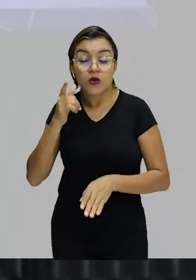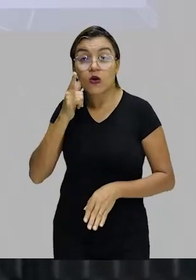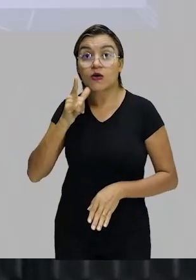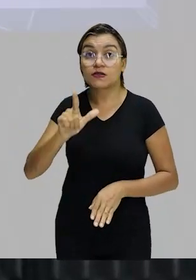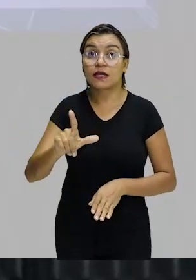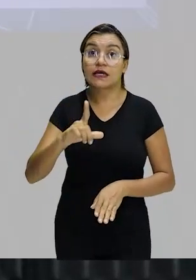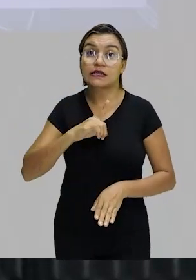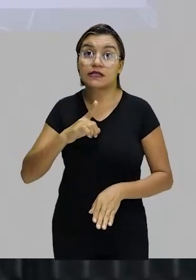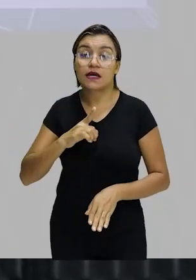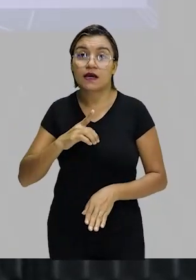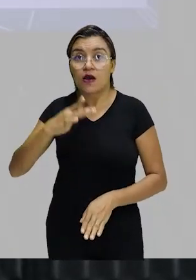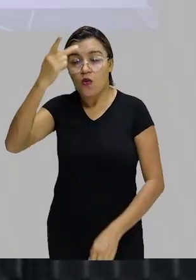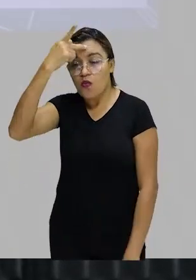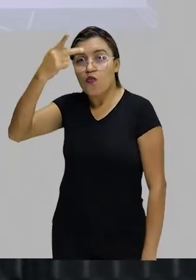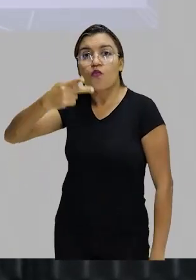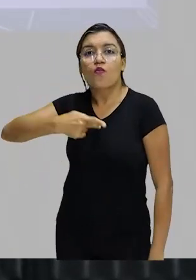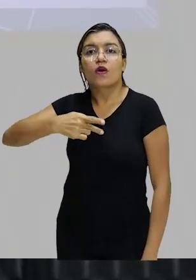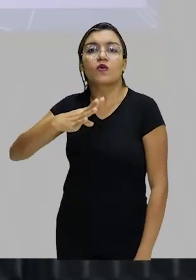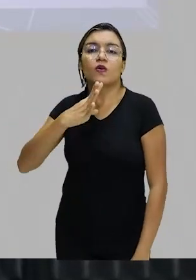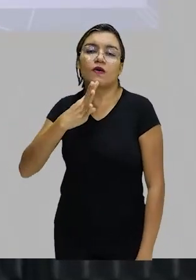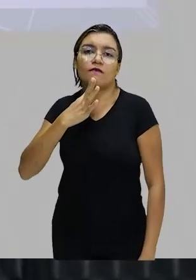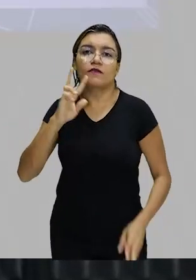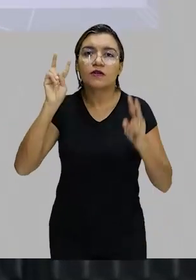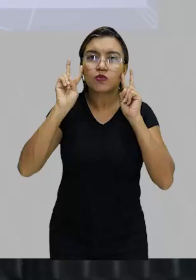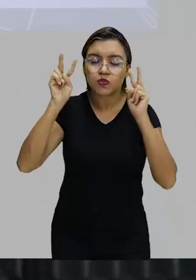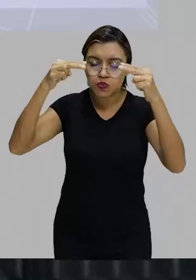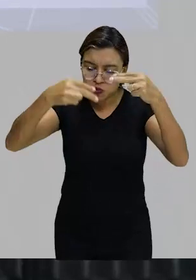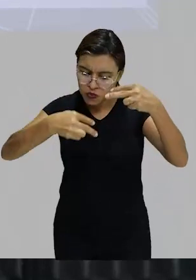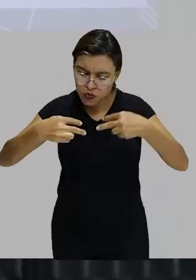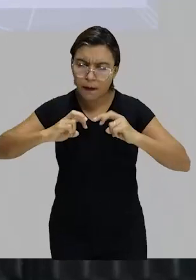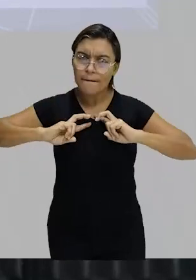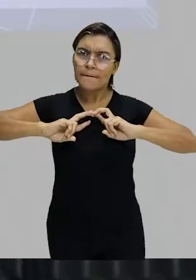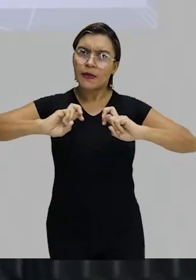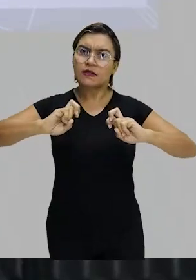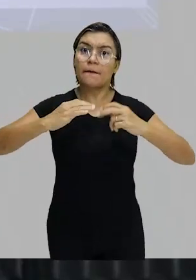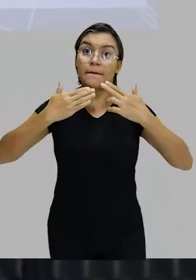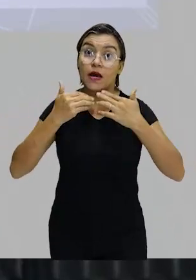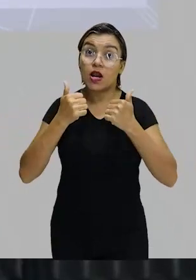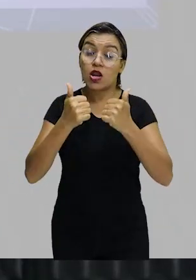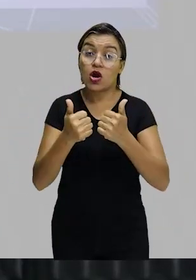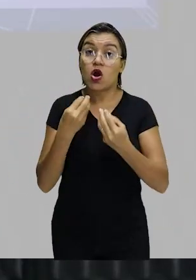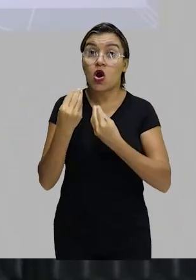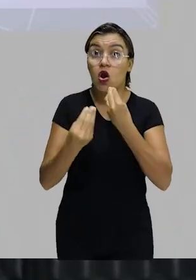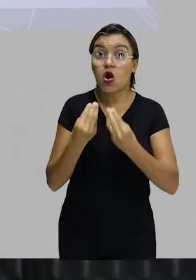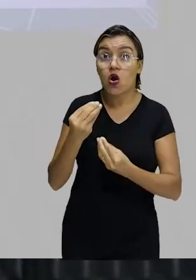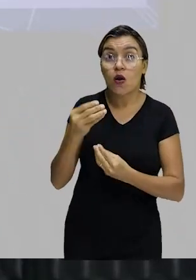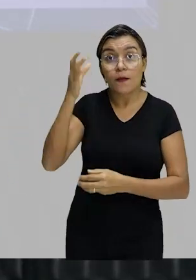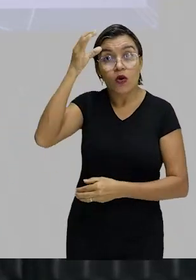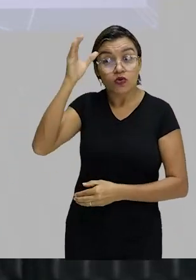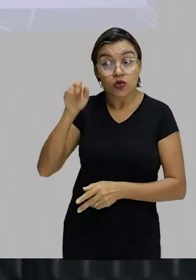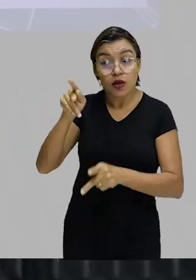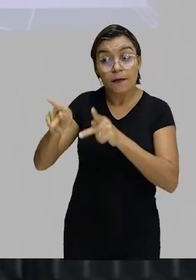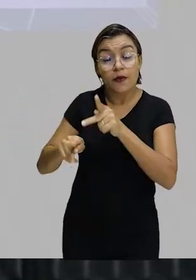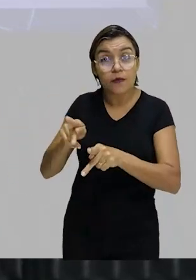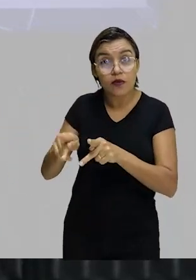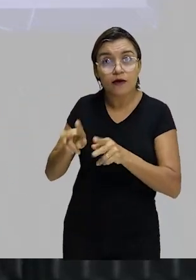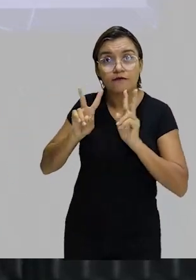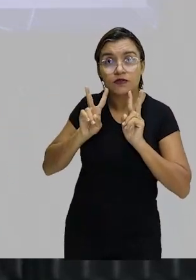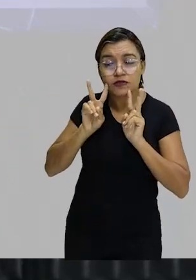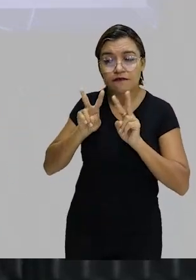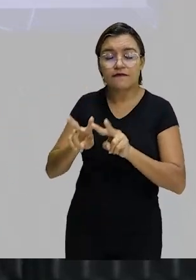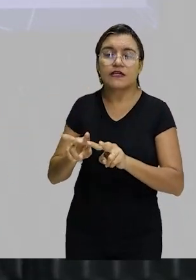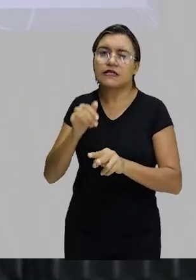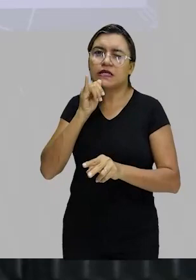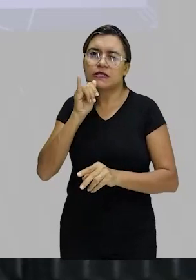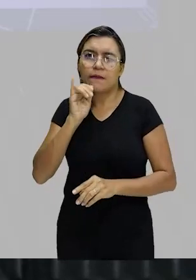um autoconhecimento. Você se conhece melhor a partir de aspectos da cultura popular. Então, por exemplo, você vê